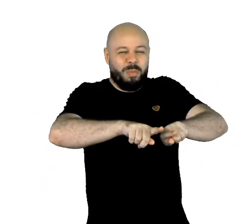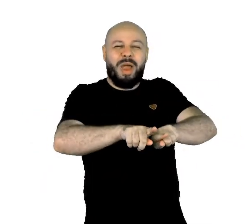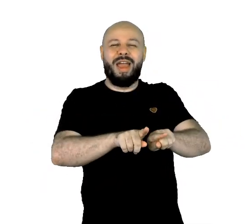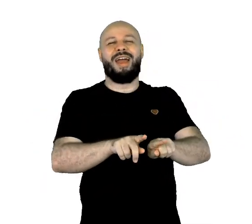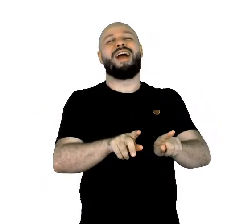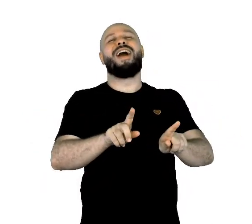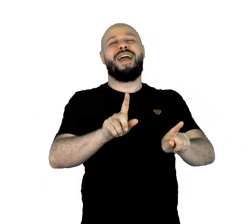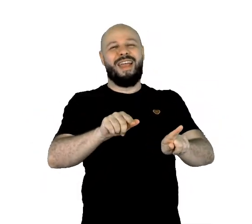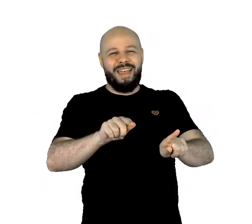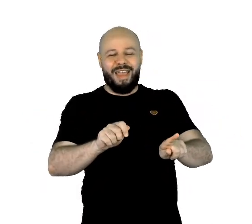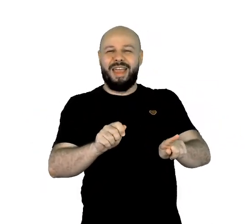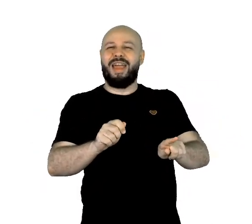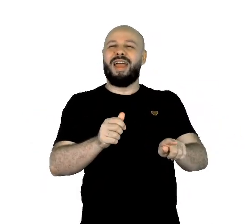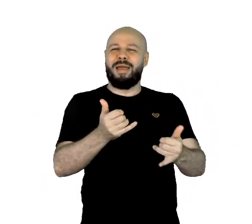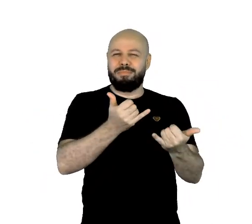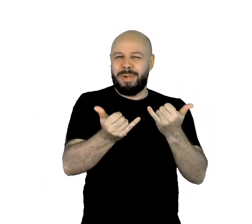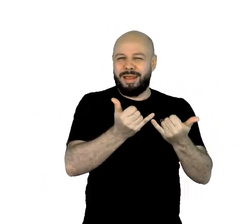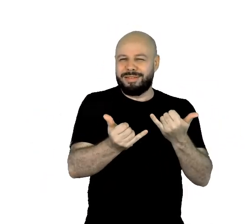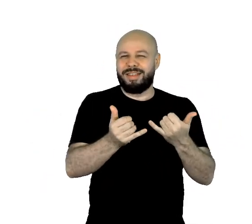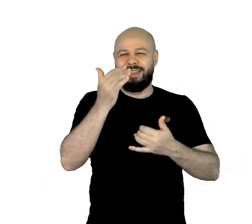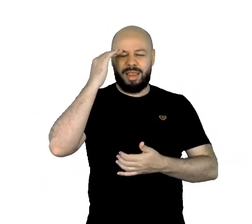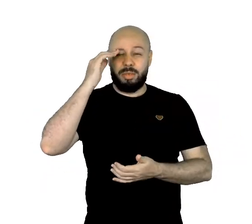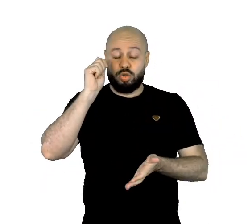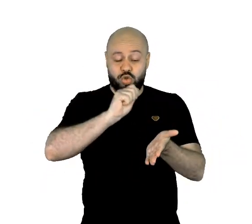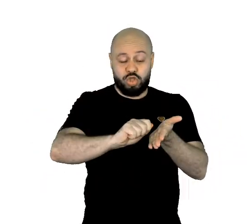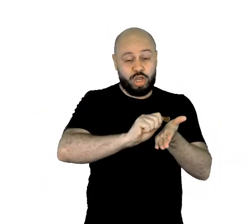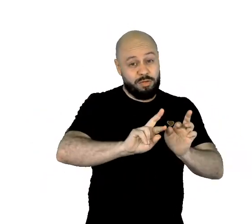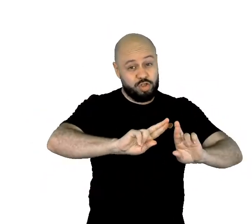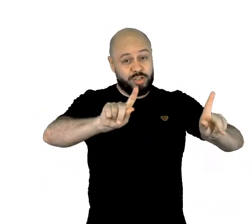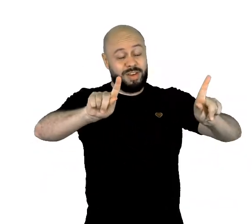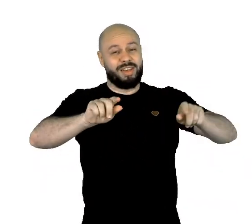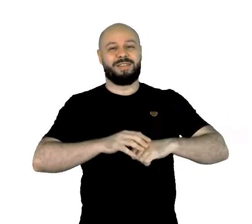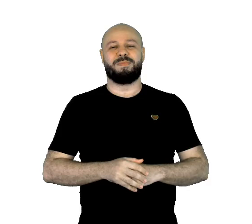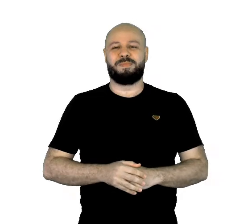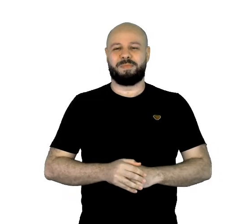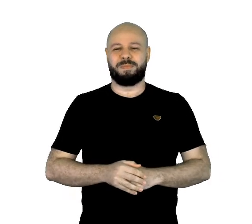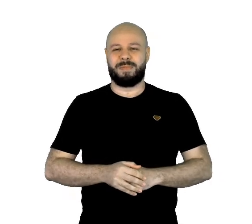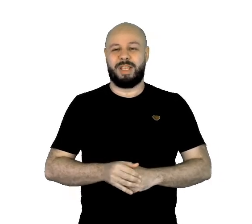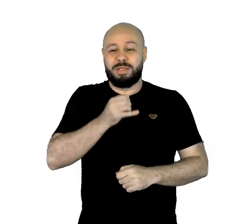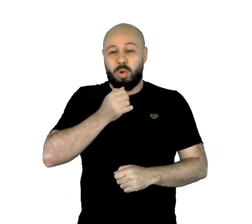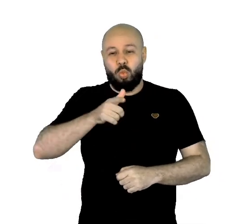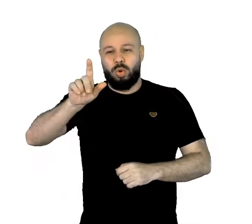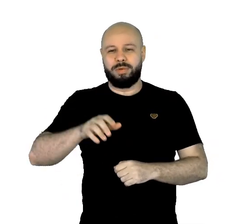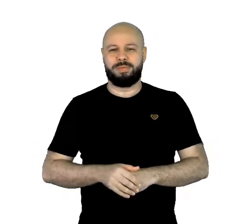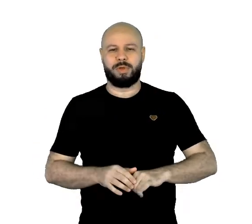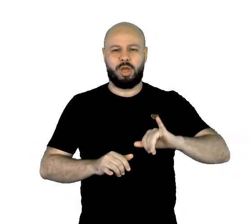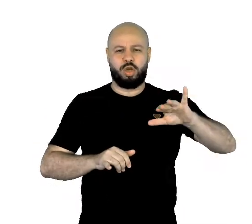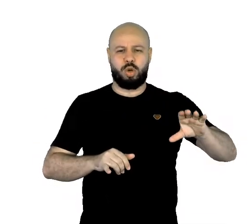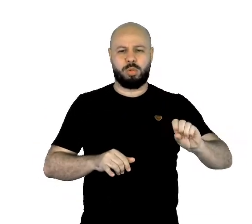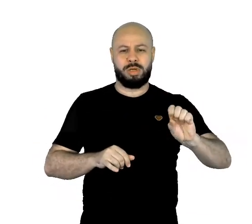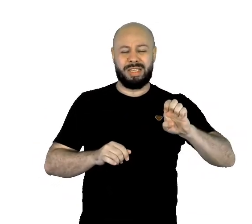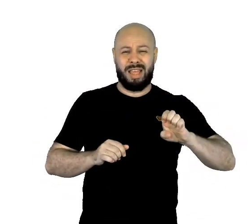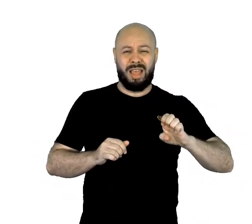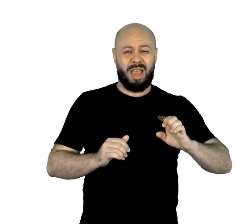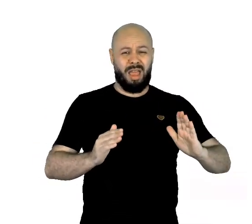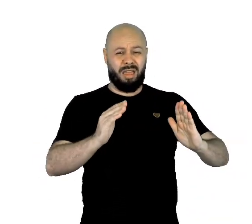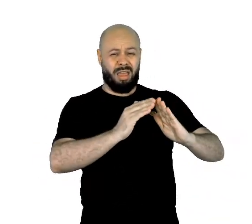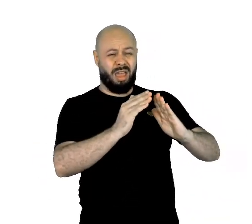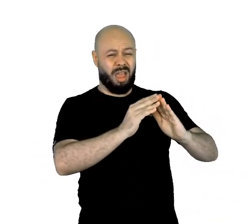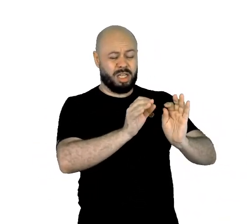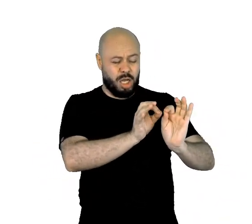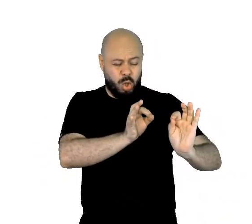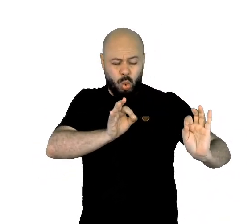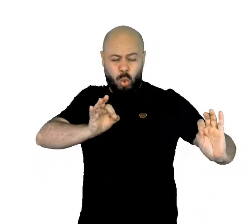são palavras diferentes, não é verdade? A escrita é diferente. Outro exemplo, José mora bem longe da